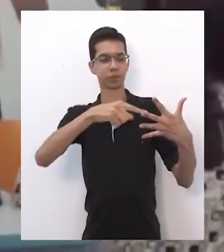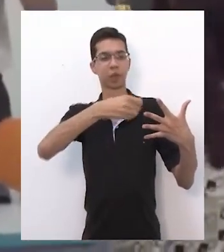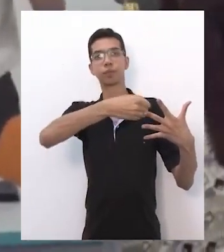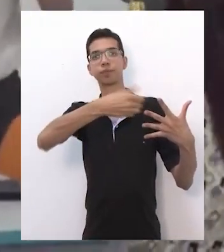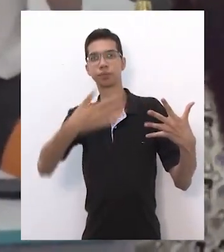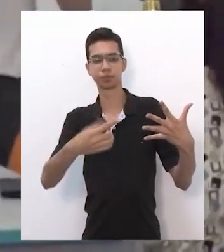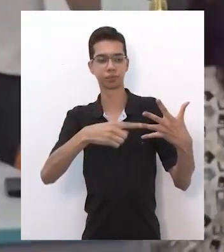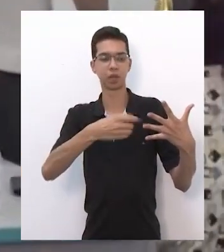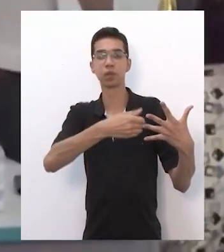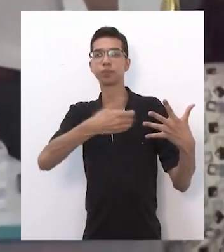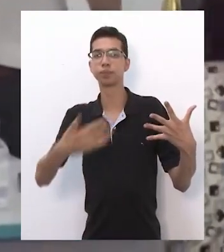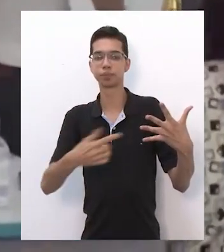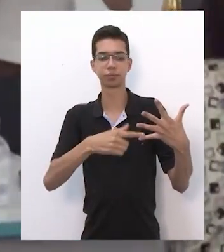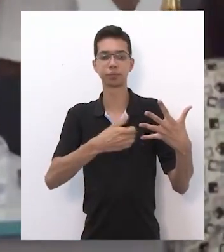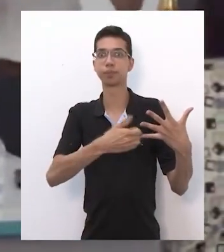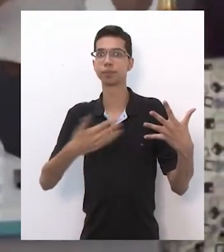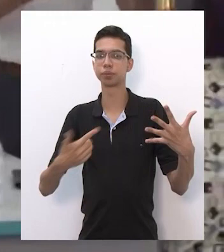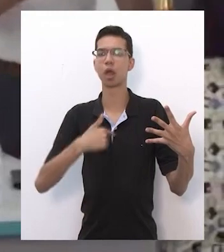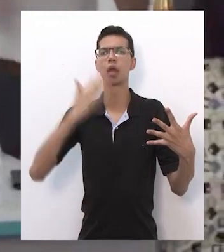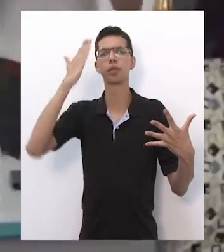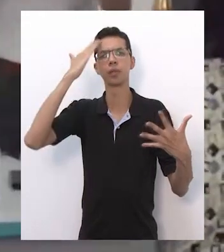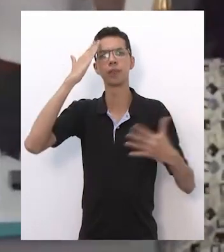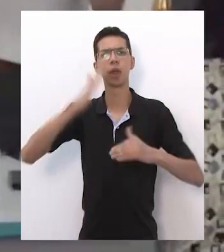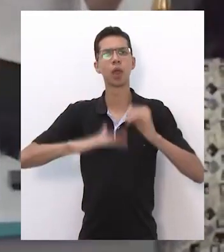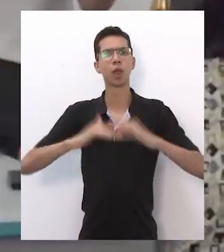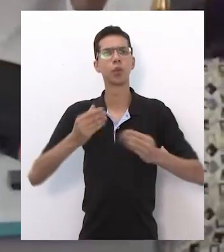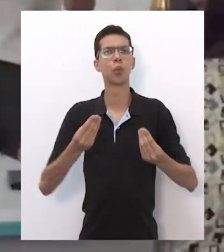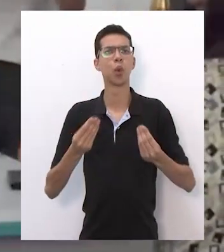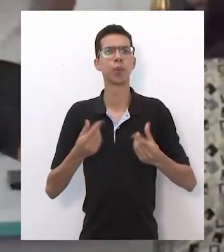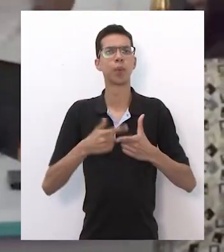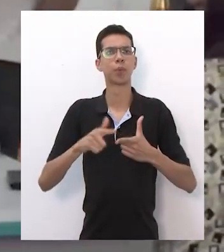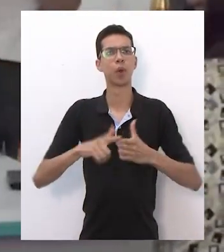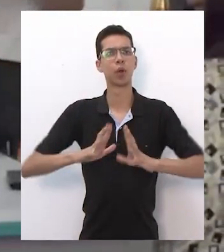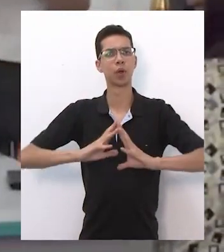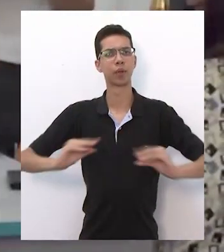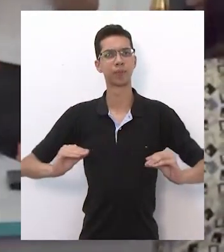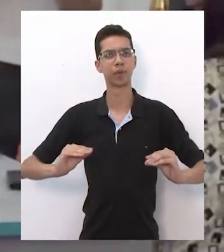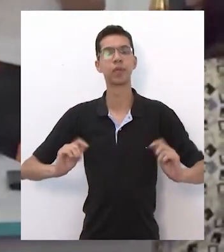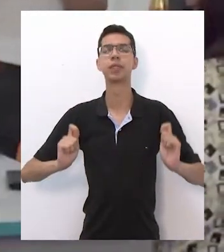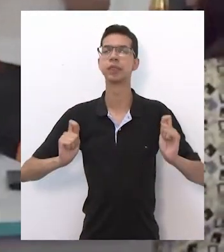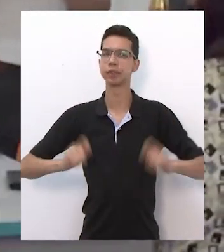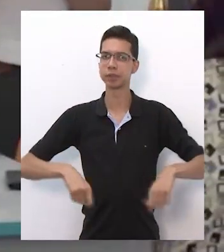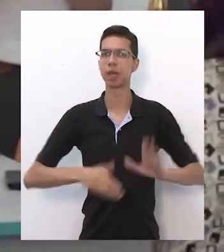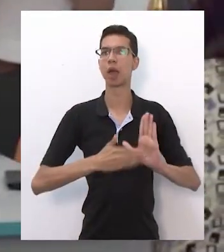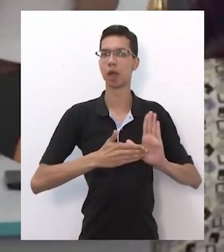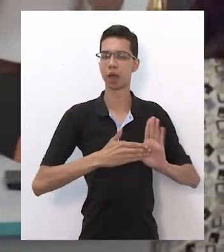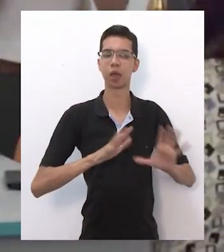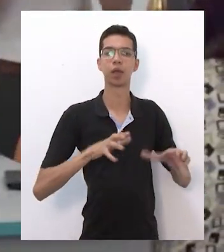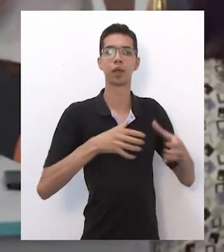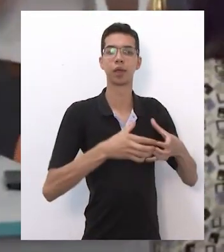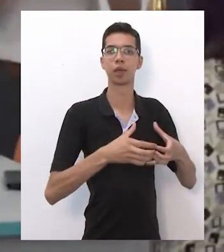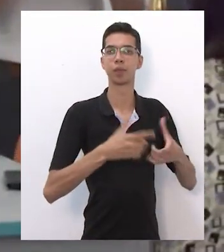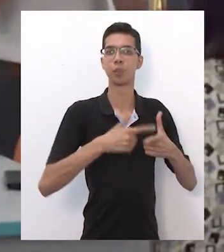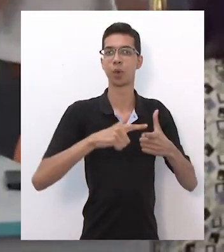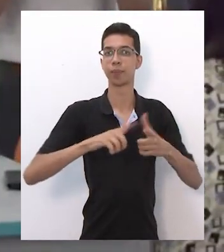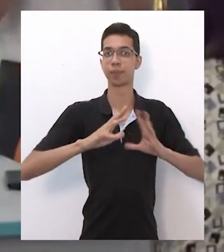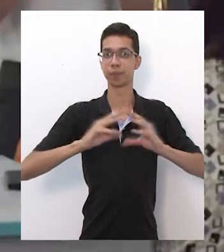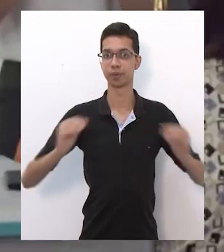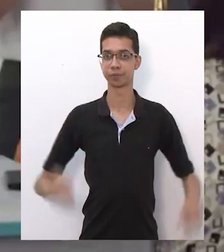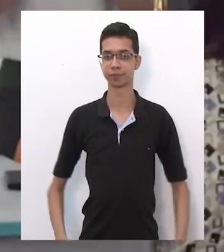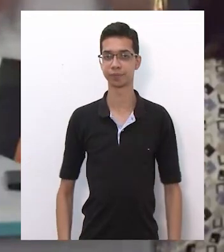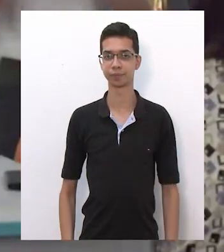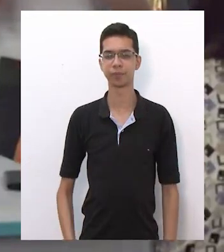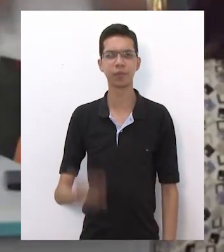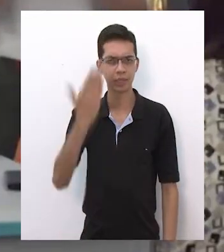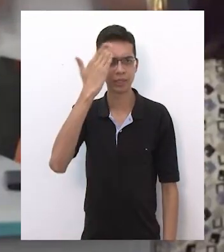meu foco de atuação sobre esse problema? E assim a gente propor coletivamente a solução para o nosso problema. Ficou claro, pessoal, o que